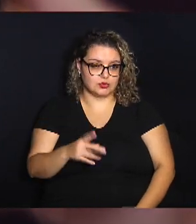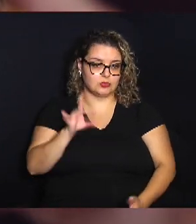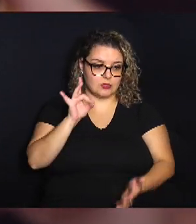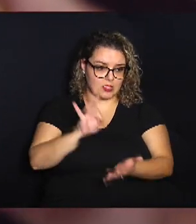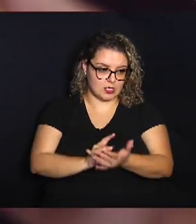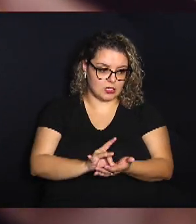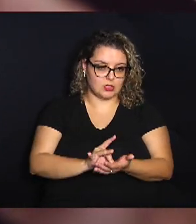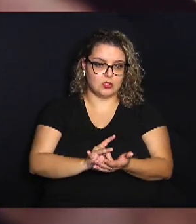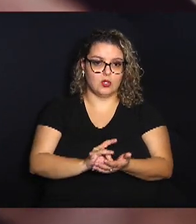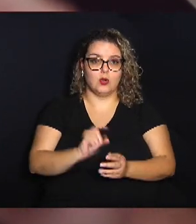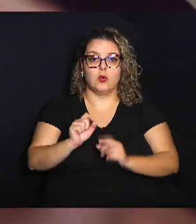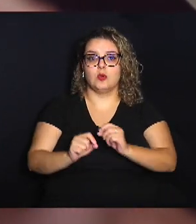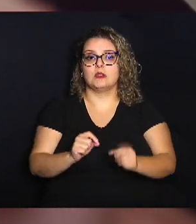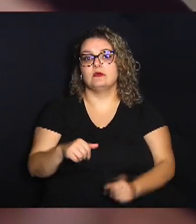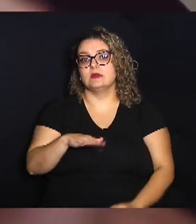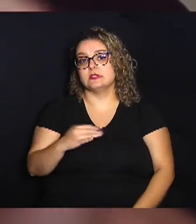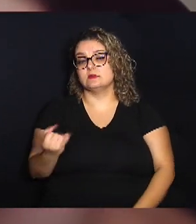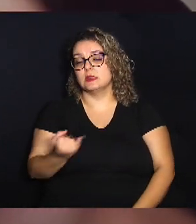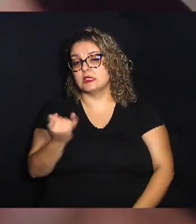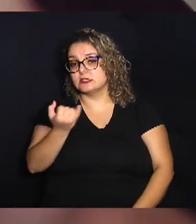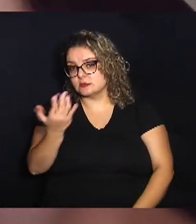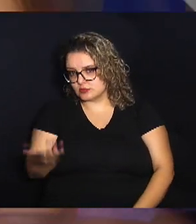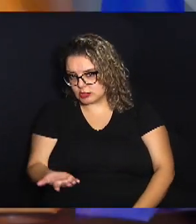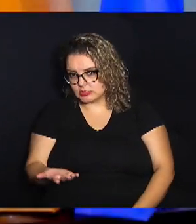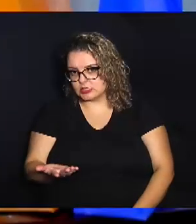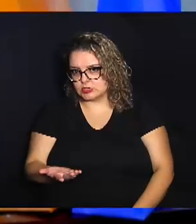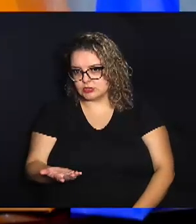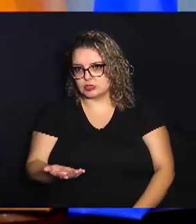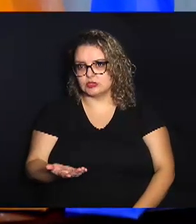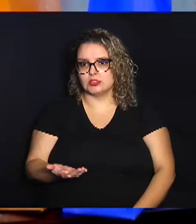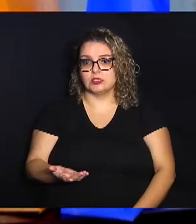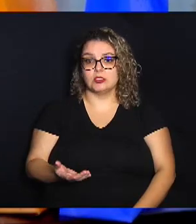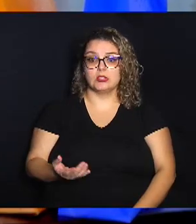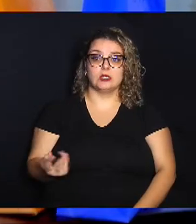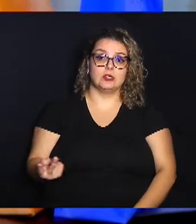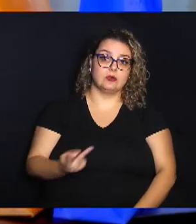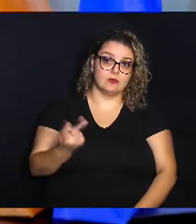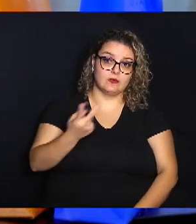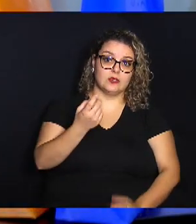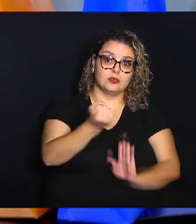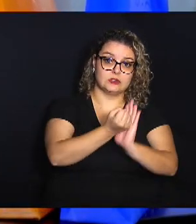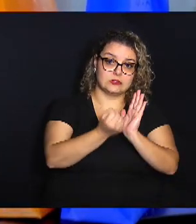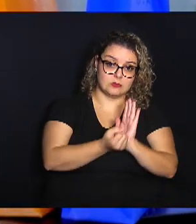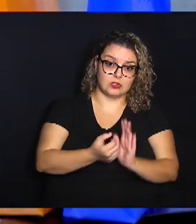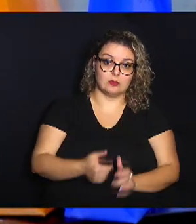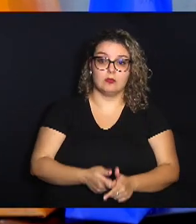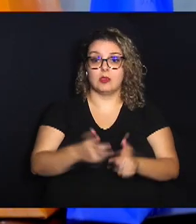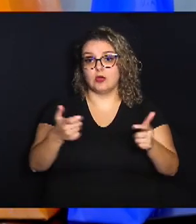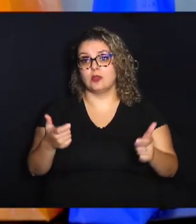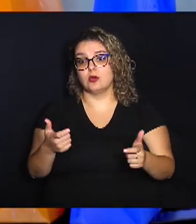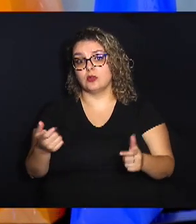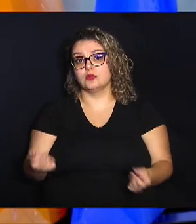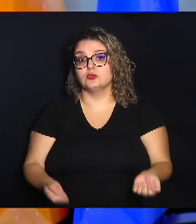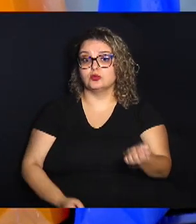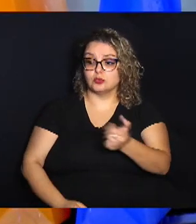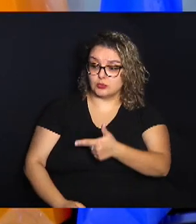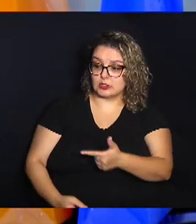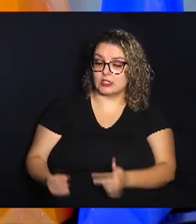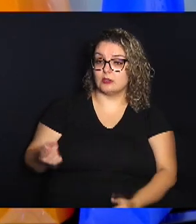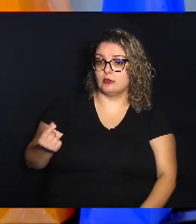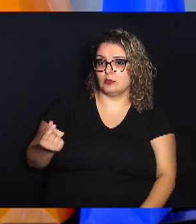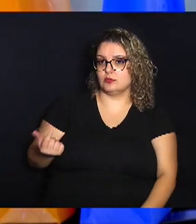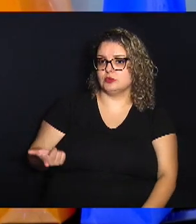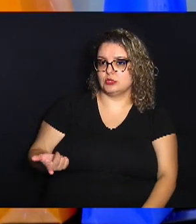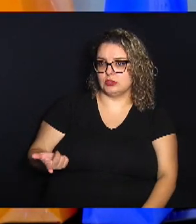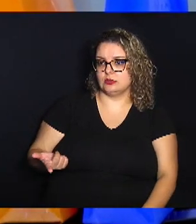conhecer a pessoa que você convive. E às vezes o valor simbólico ele tem um peso muito maior para ela do que de fato o monetário.